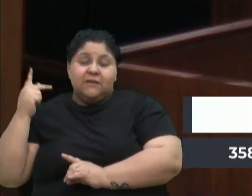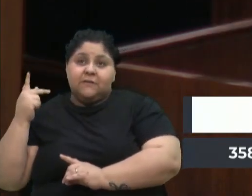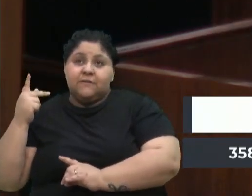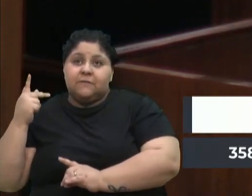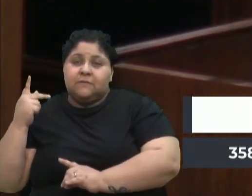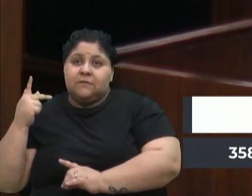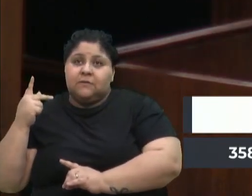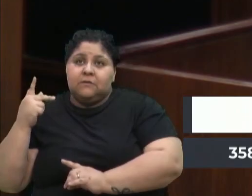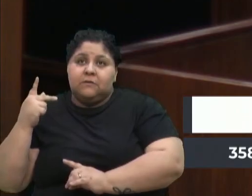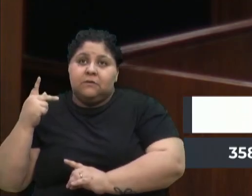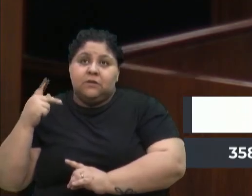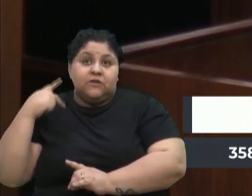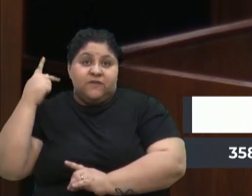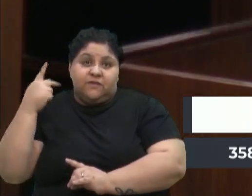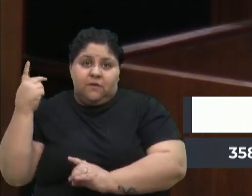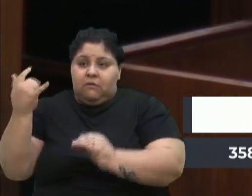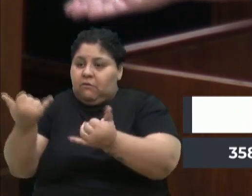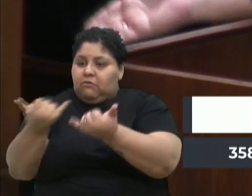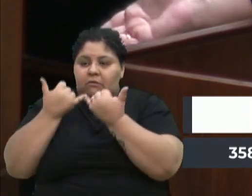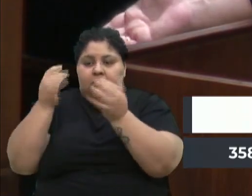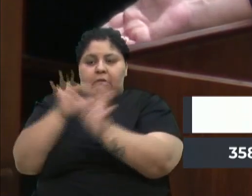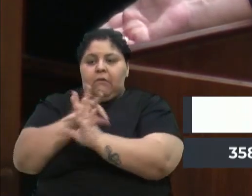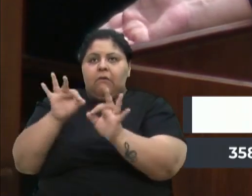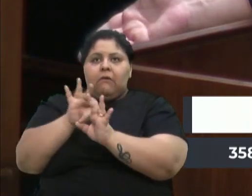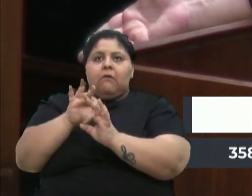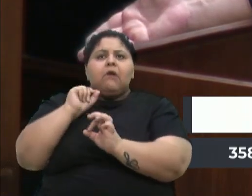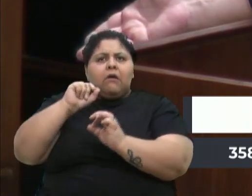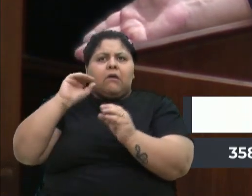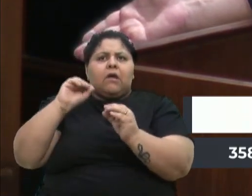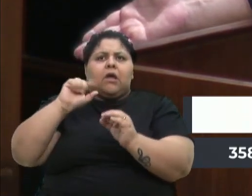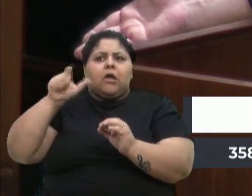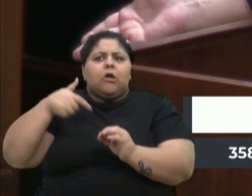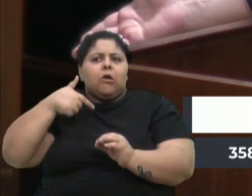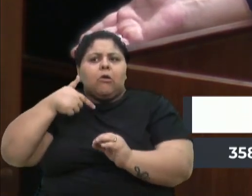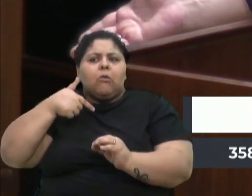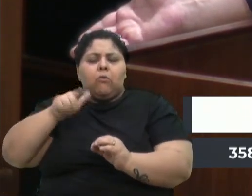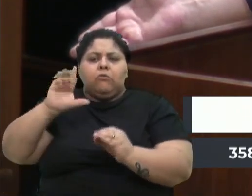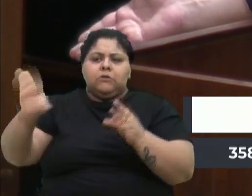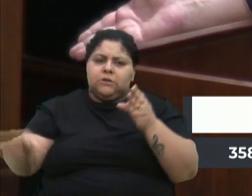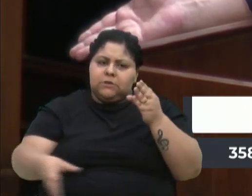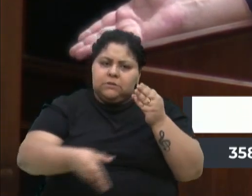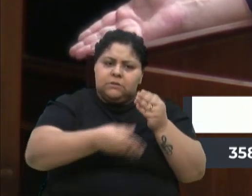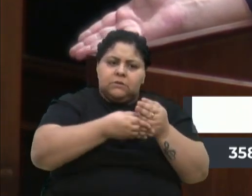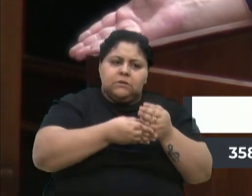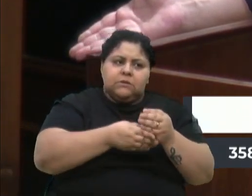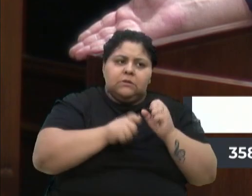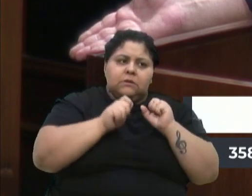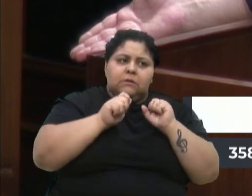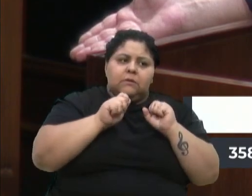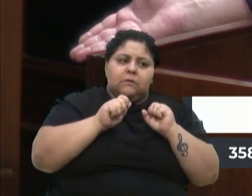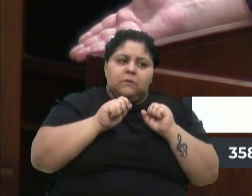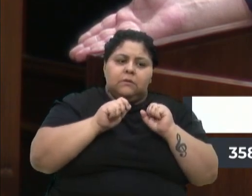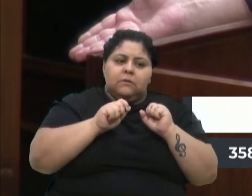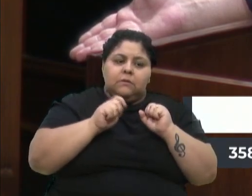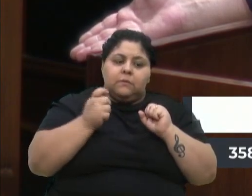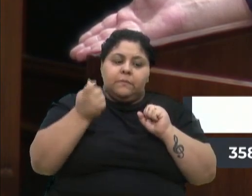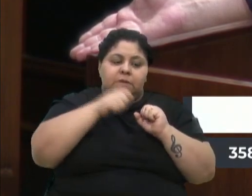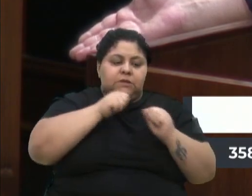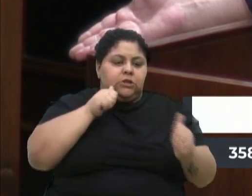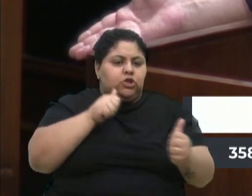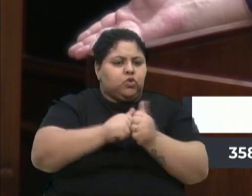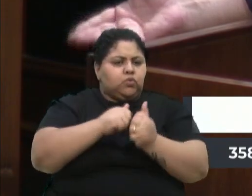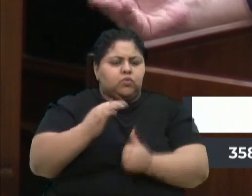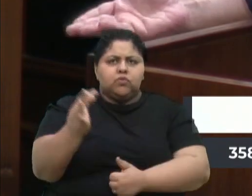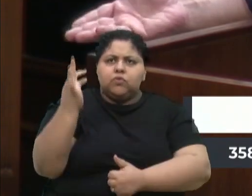ator principal, porque quem consegue a emenda tem que estar lá, né? Tem que estar lá junto com a comunidade, tem que estar lá, o vereador da comunidade tem que